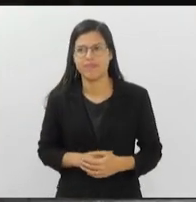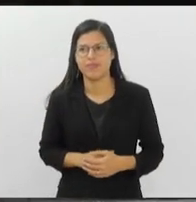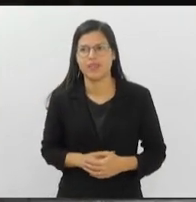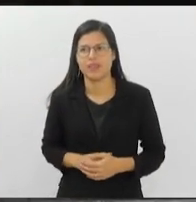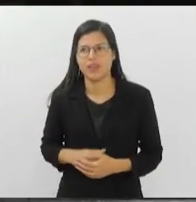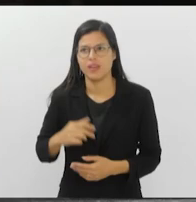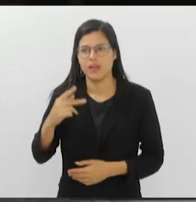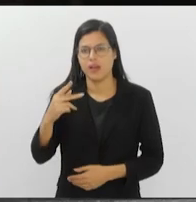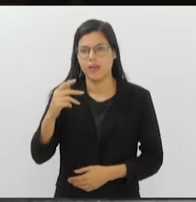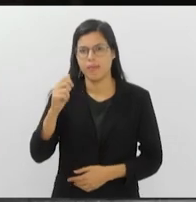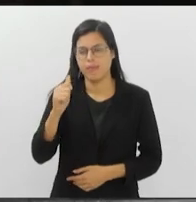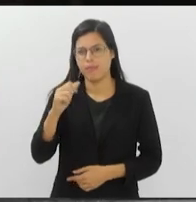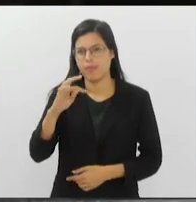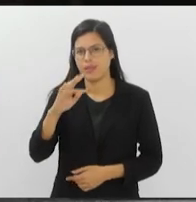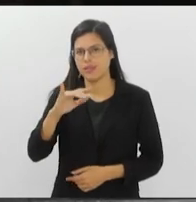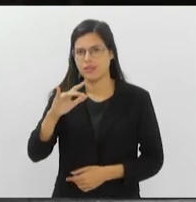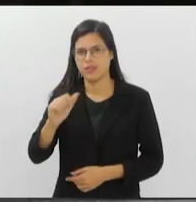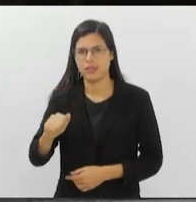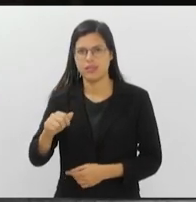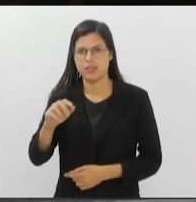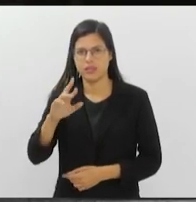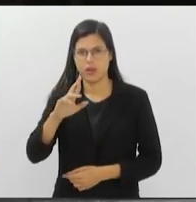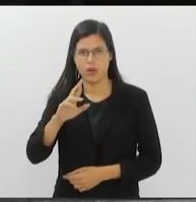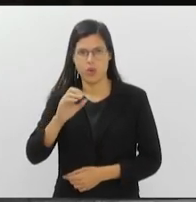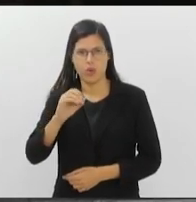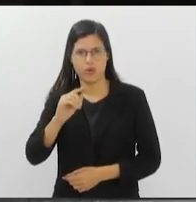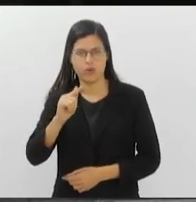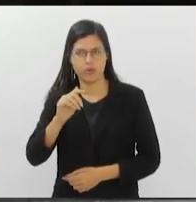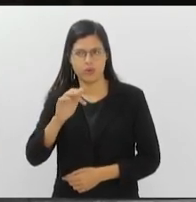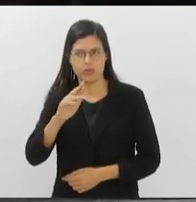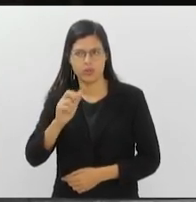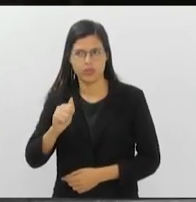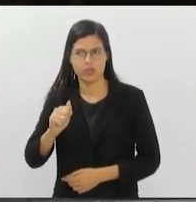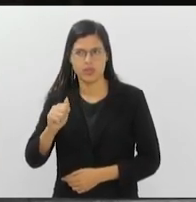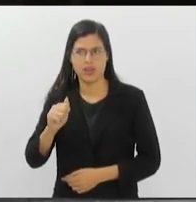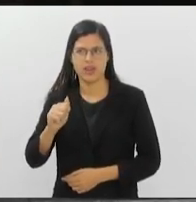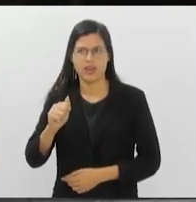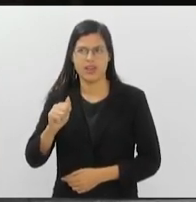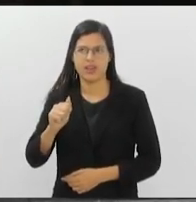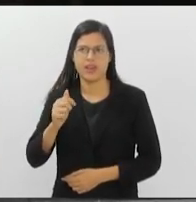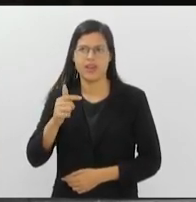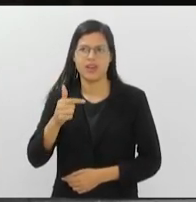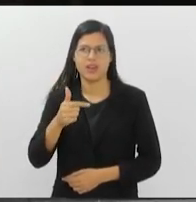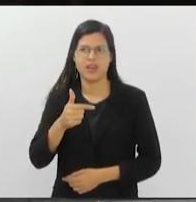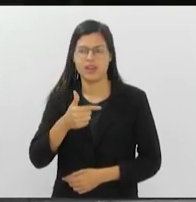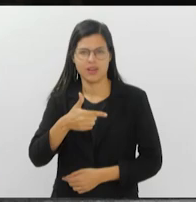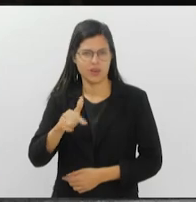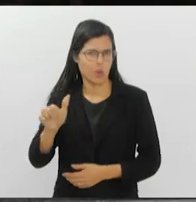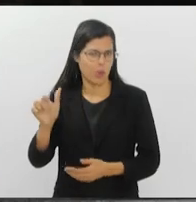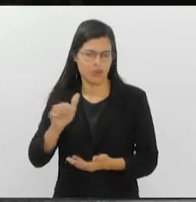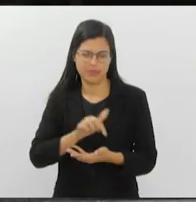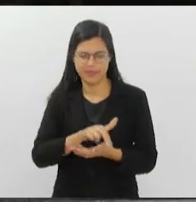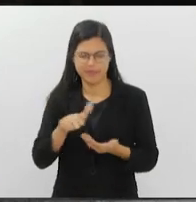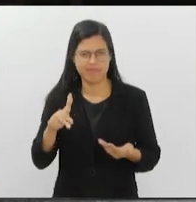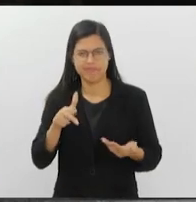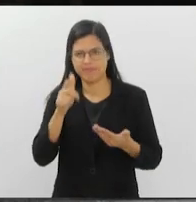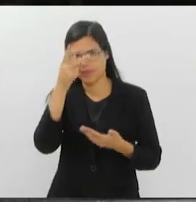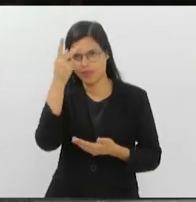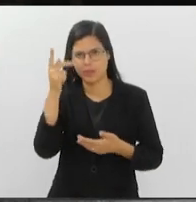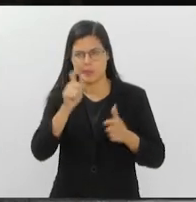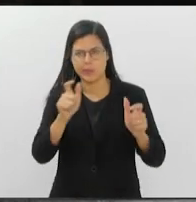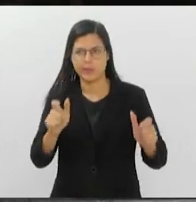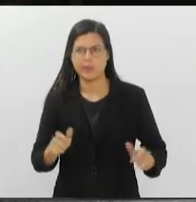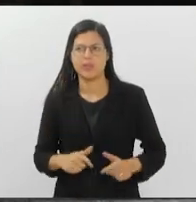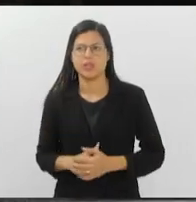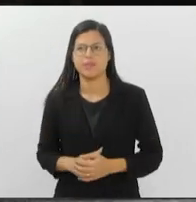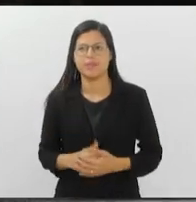Patrícia Ruth, Rogéria Barbosa e Gladys Skin Cariol. Eu quero dizer também